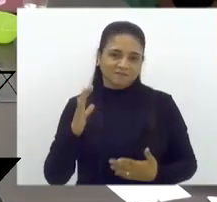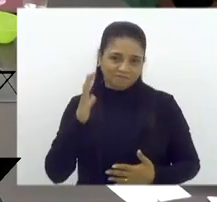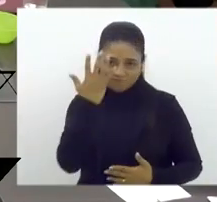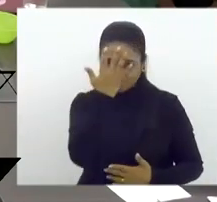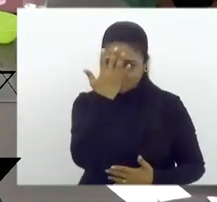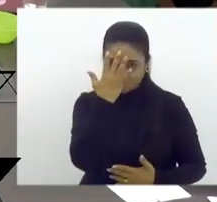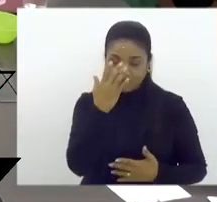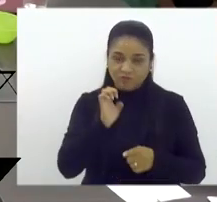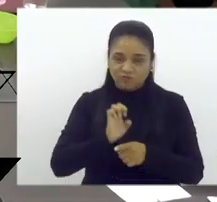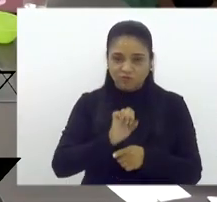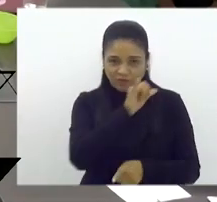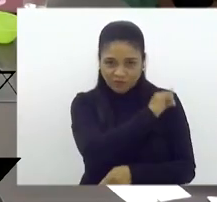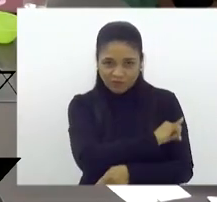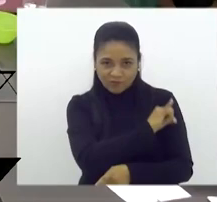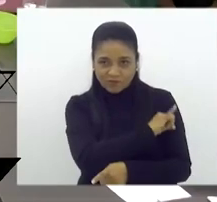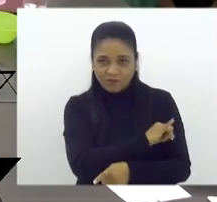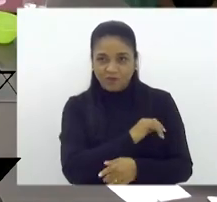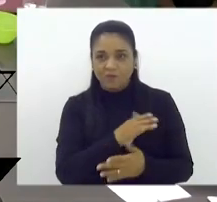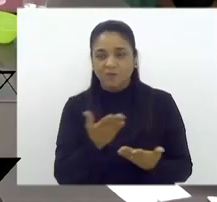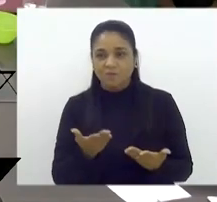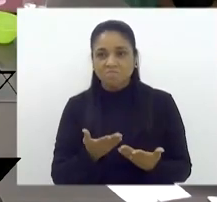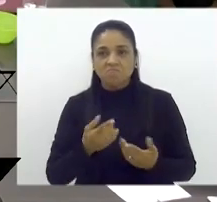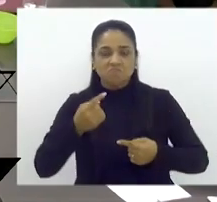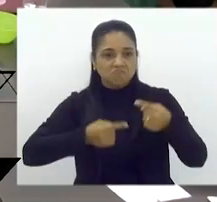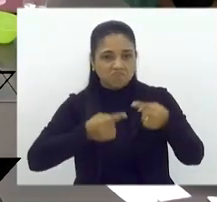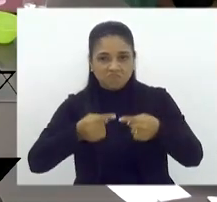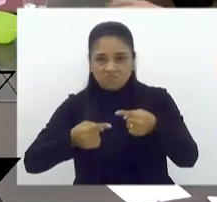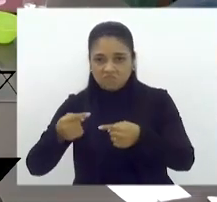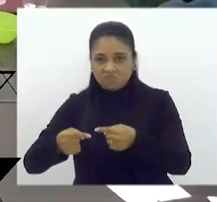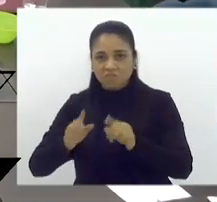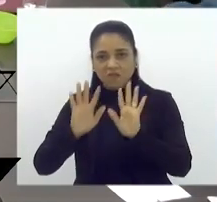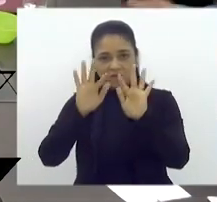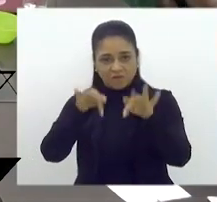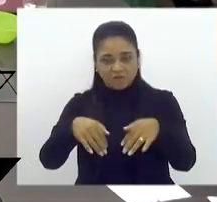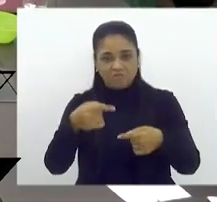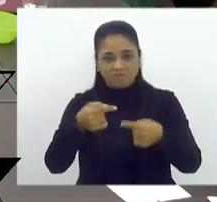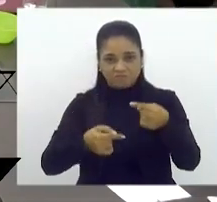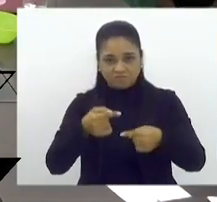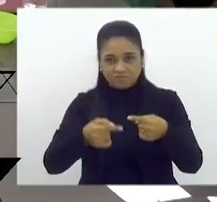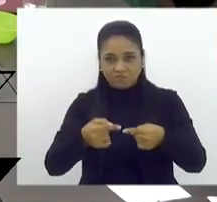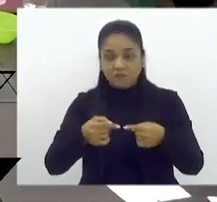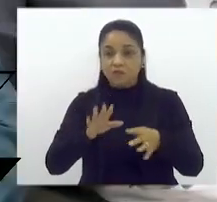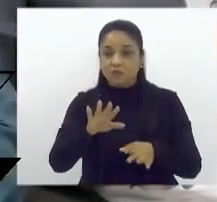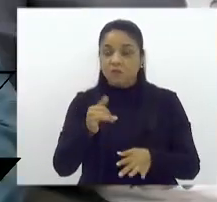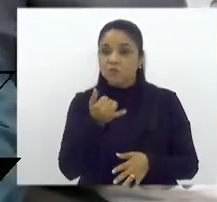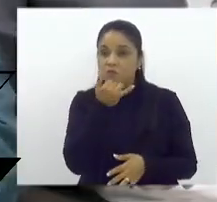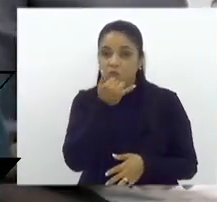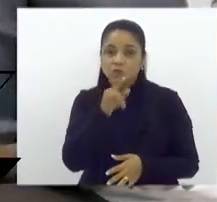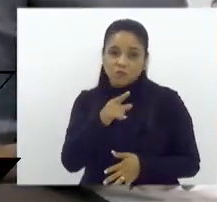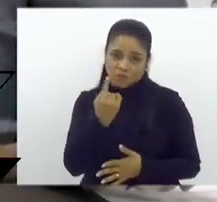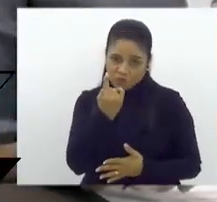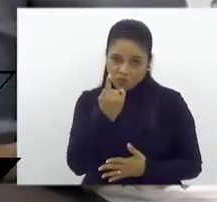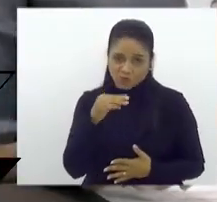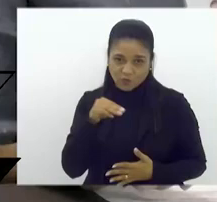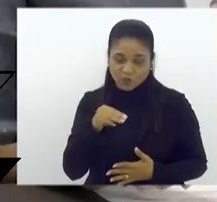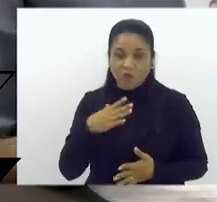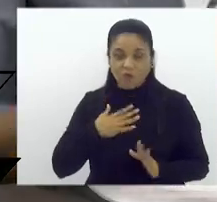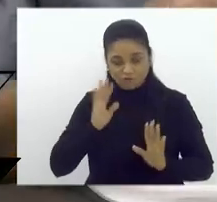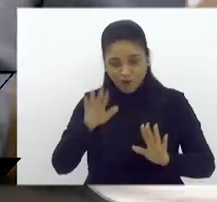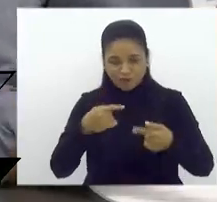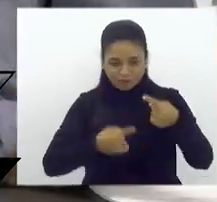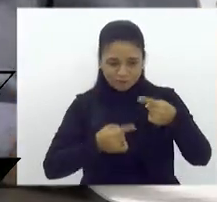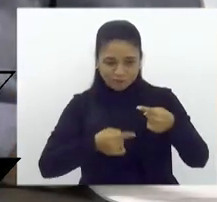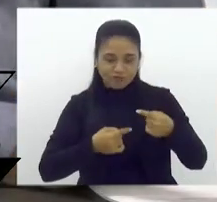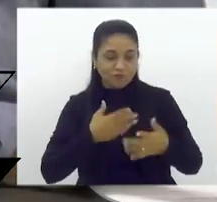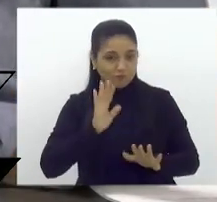de Janeiro. Então, não havendo mais quem queira discutir, encerrada a discussão. Só um instante, última questão. Eu já discuti, já nem